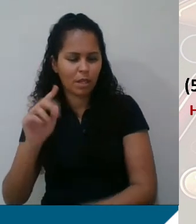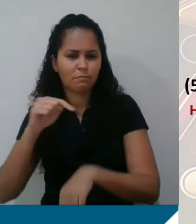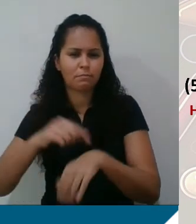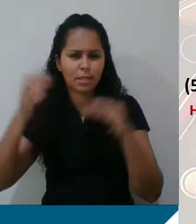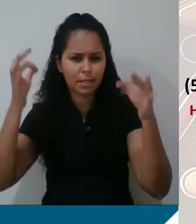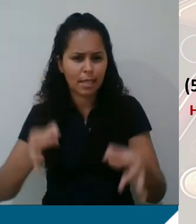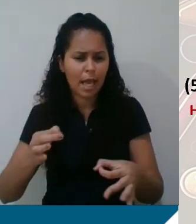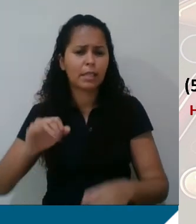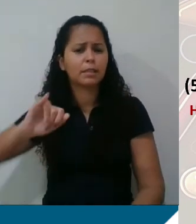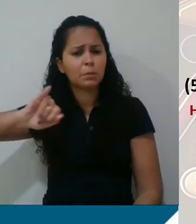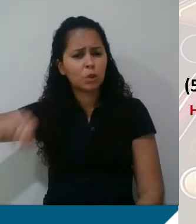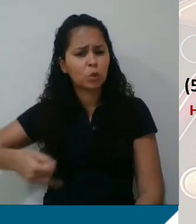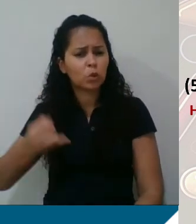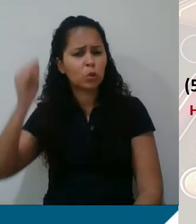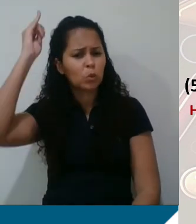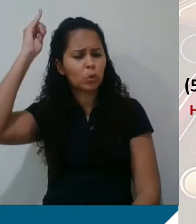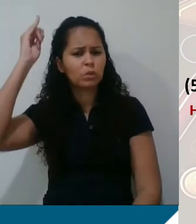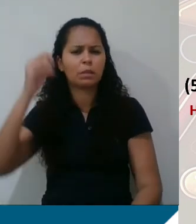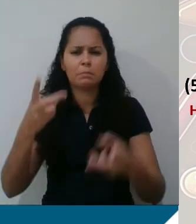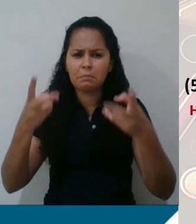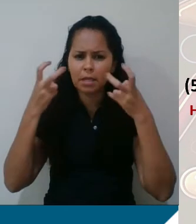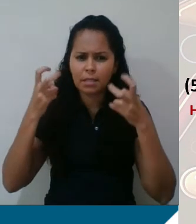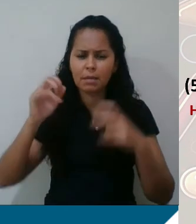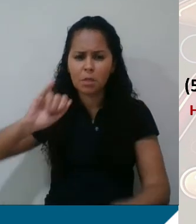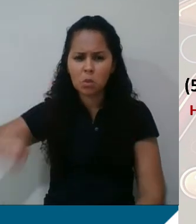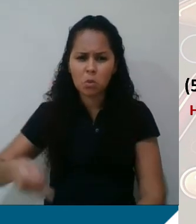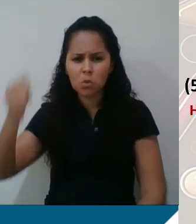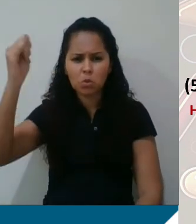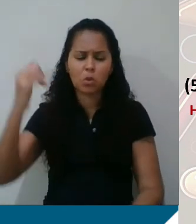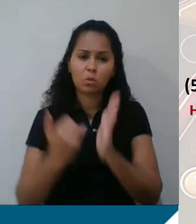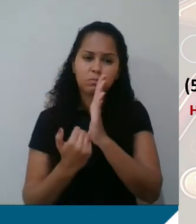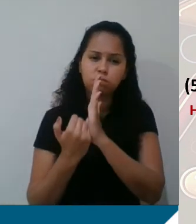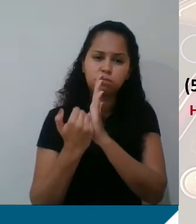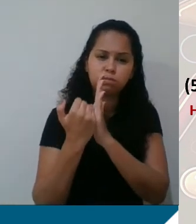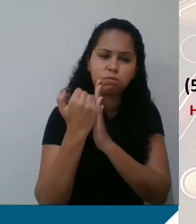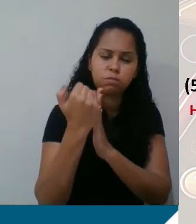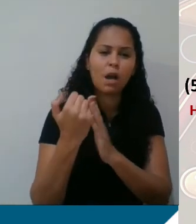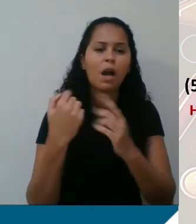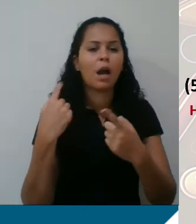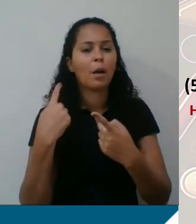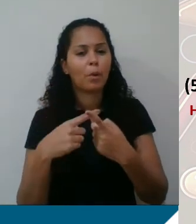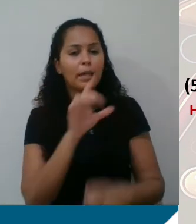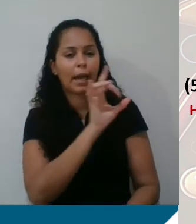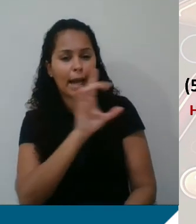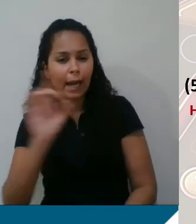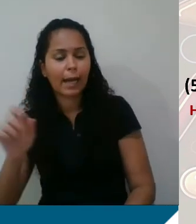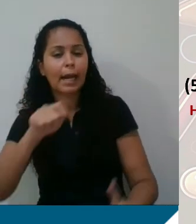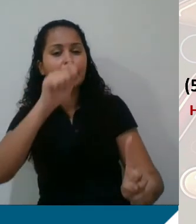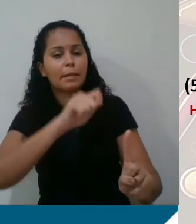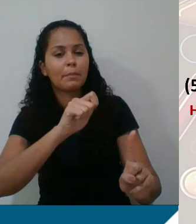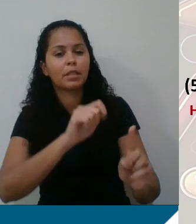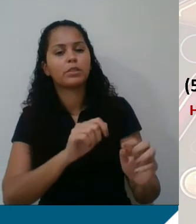naqueles determinados momentos e qual foi o juro que ele rendeu. Repare que o juro ele é cada vez maior. Por quê? Porque a cada mês você tem um montante